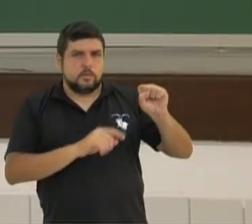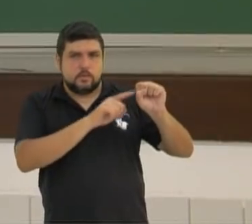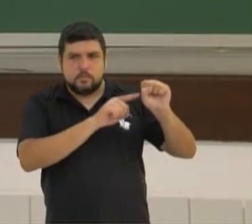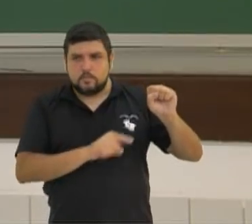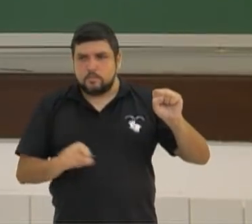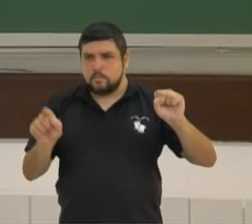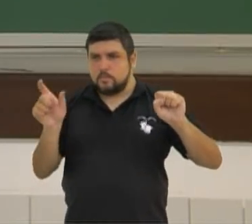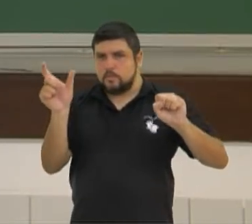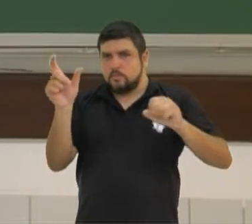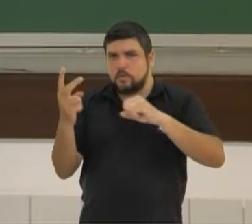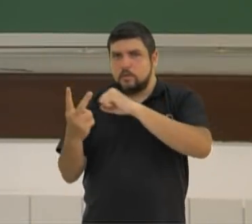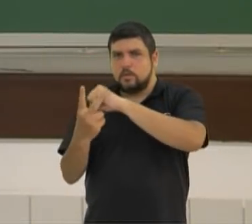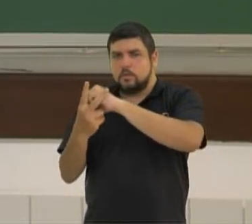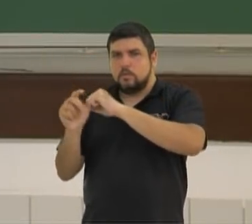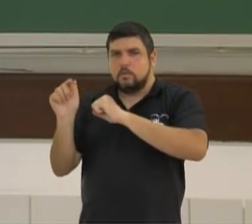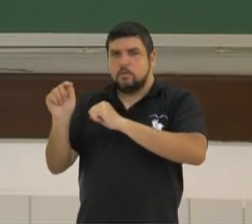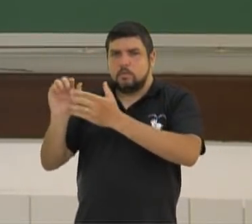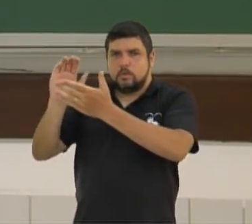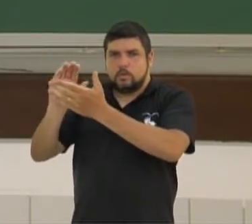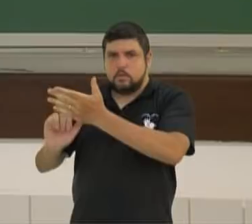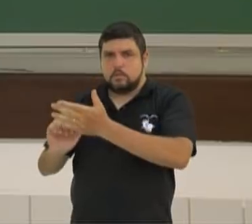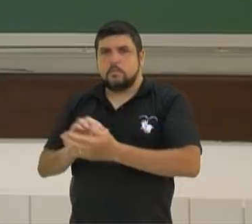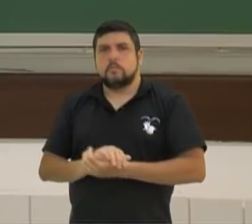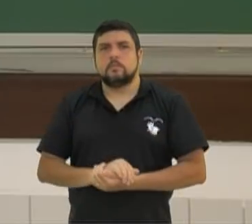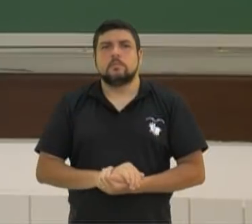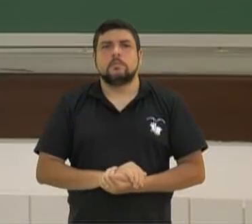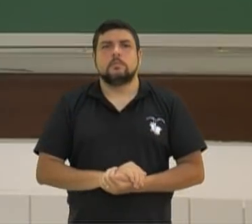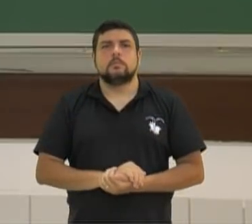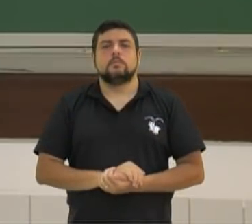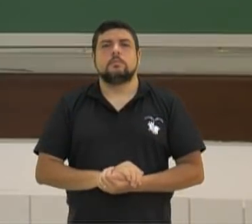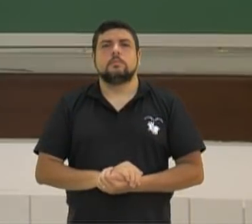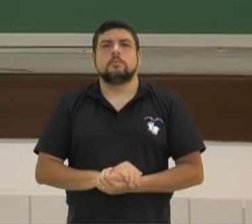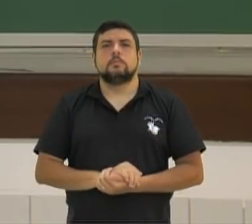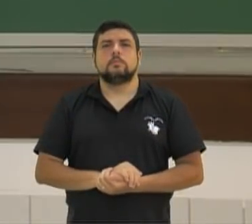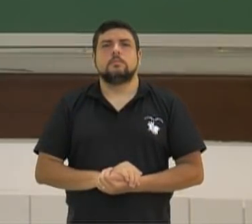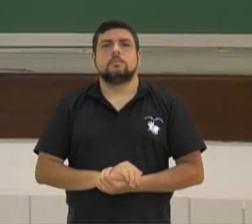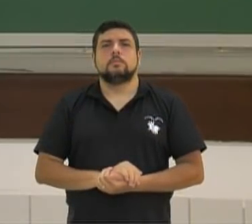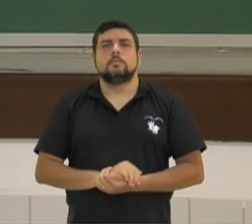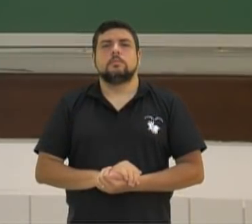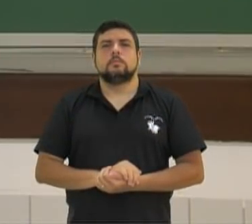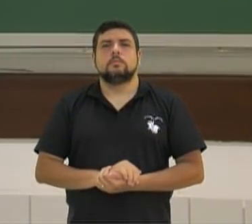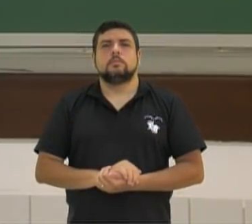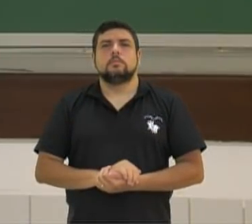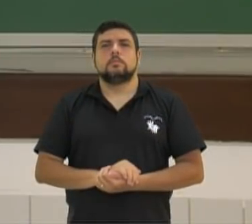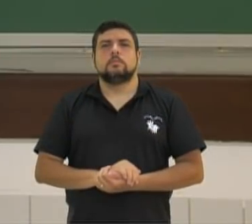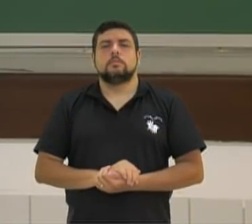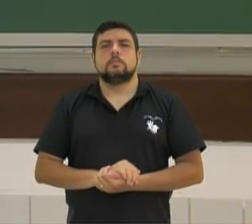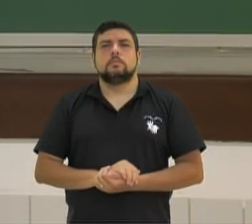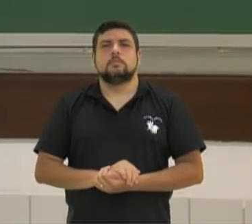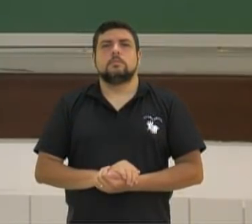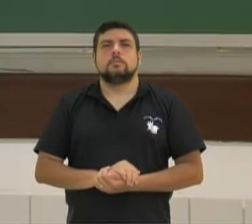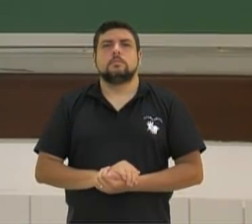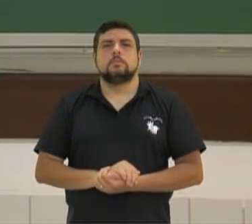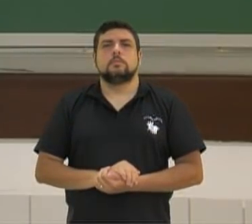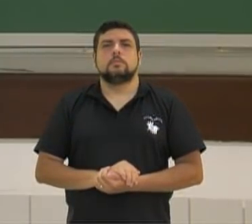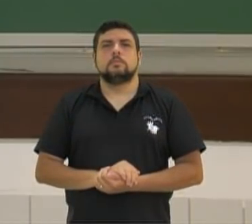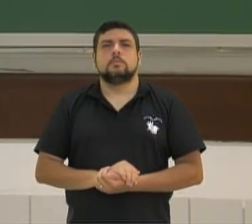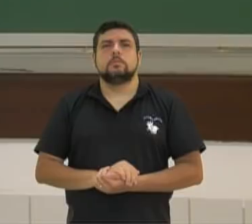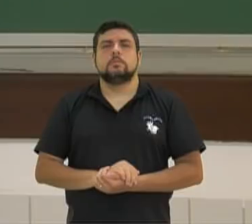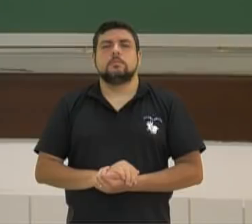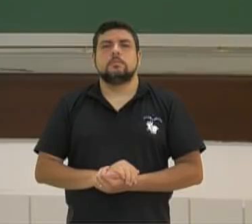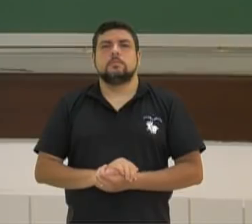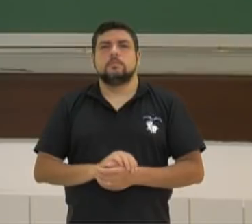Vamos conferir? Pegou o jeitinho que a teacher falou para vocês? Observa lá, né? Estamos falando da